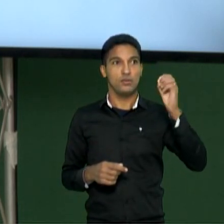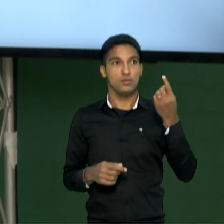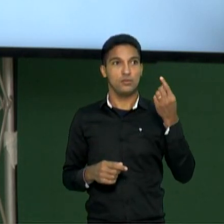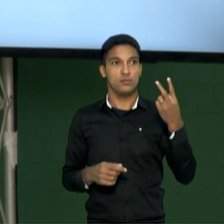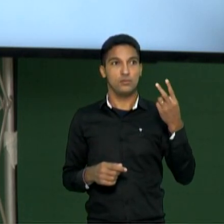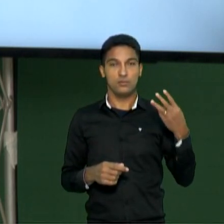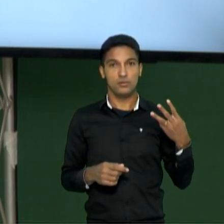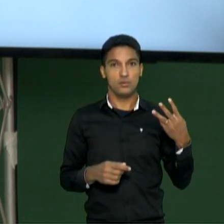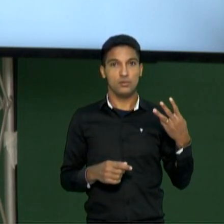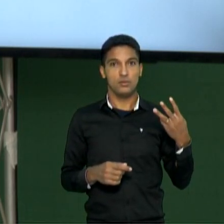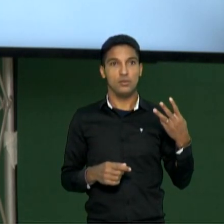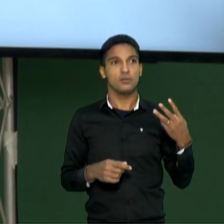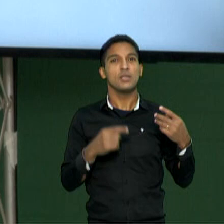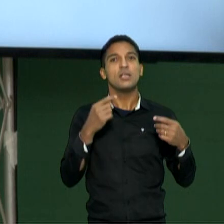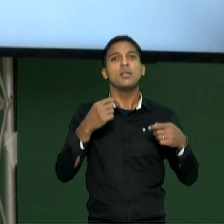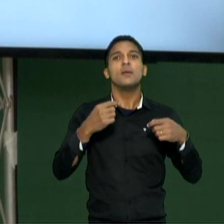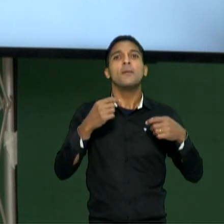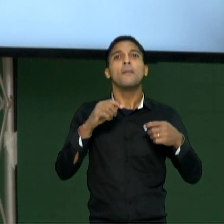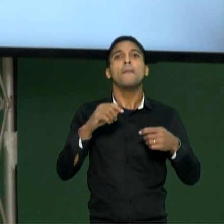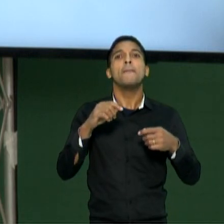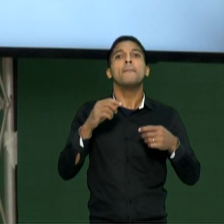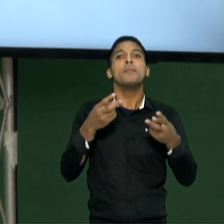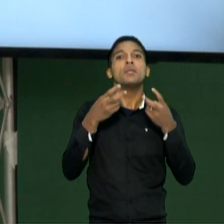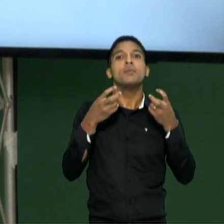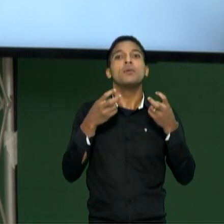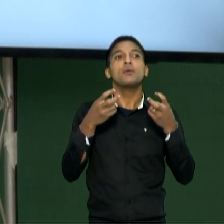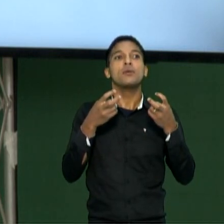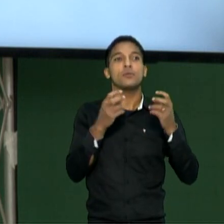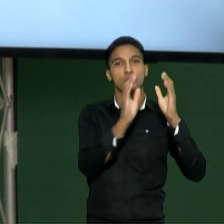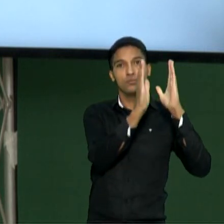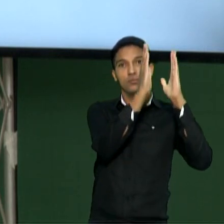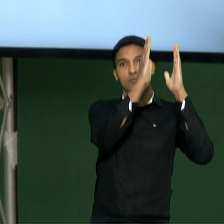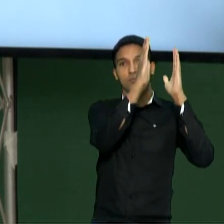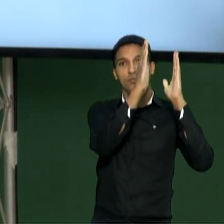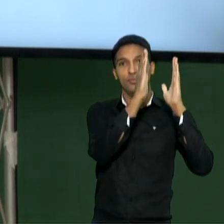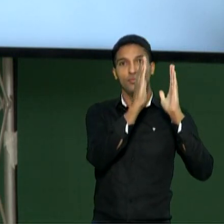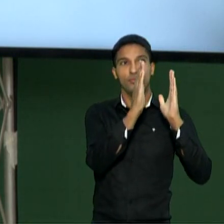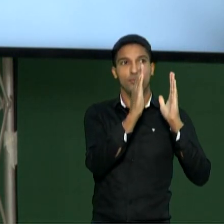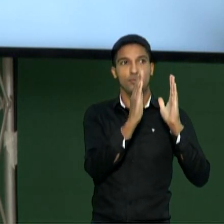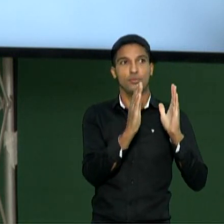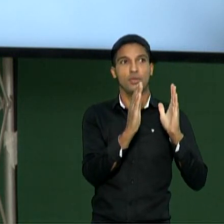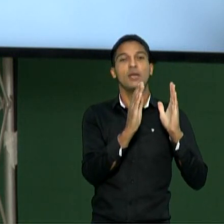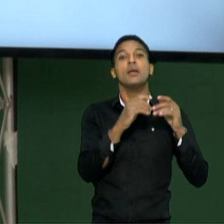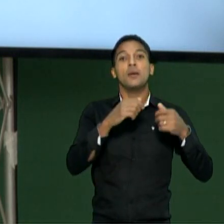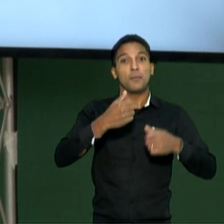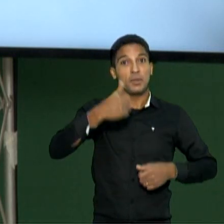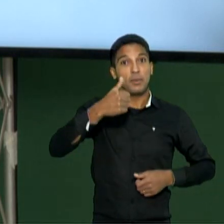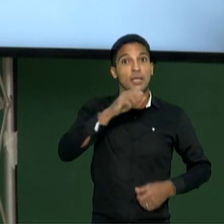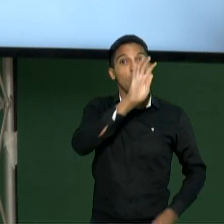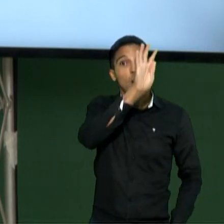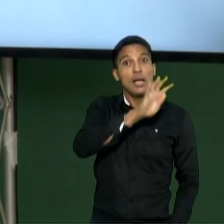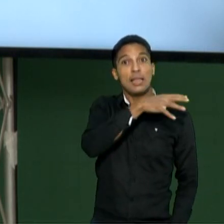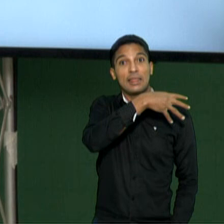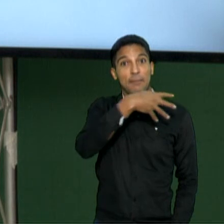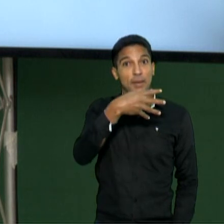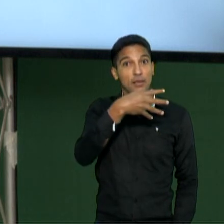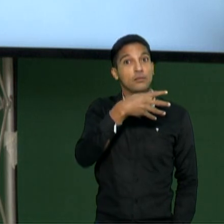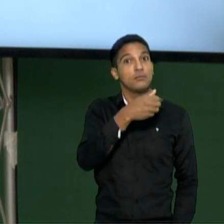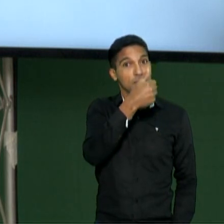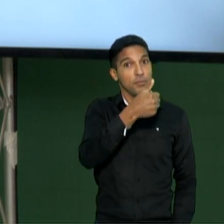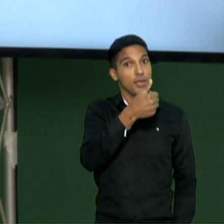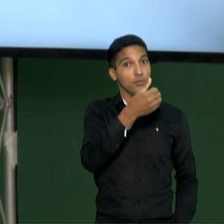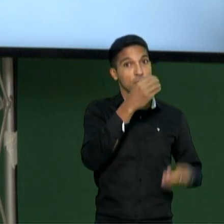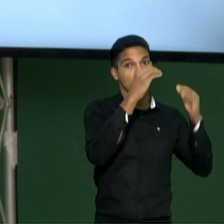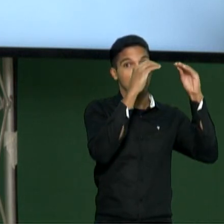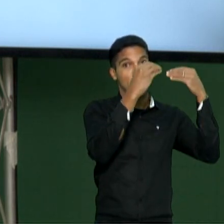que todos eles estarão alinhados, né? Então, a gente constrói a tabela primeiro, né, para daí fazer o gráfico, né? Com a